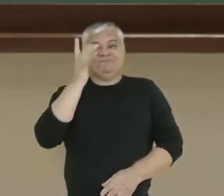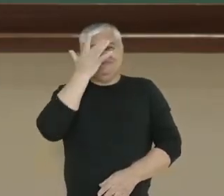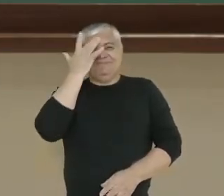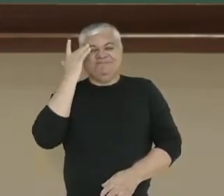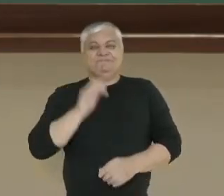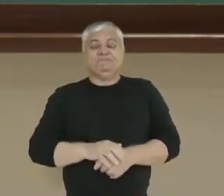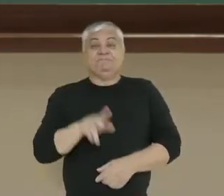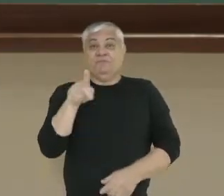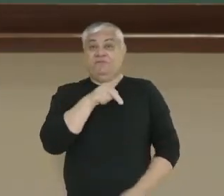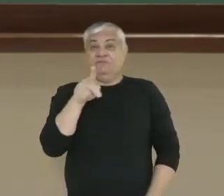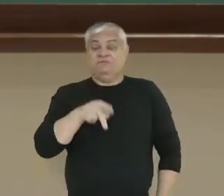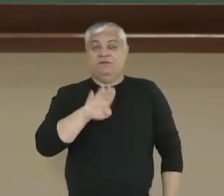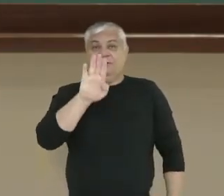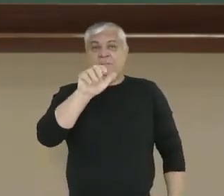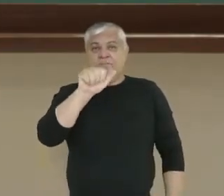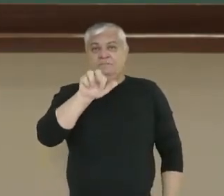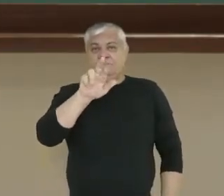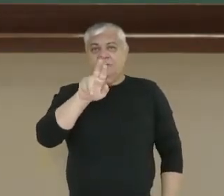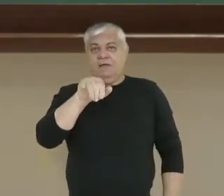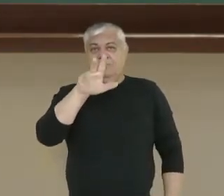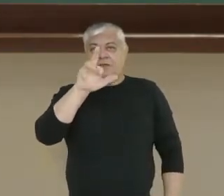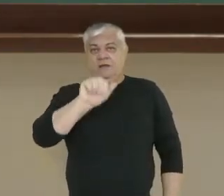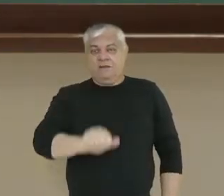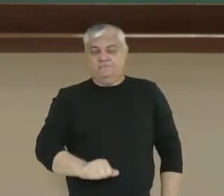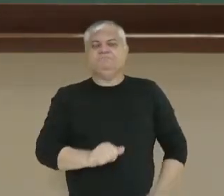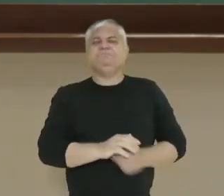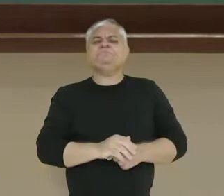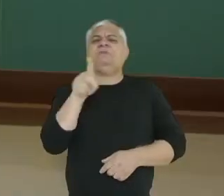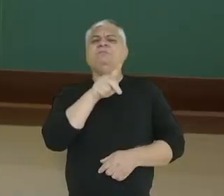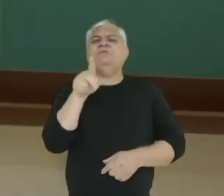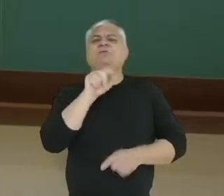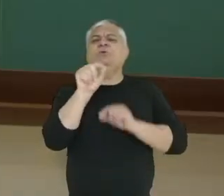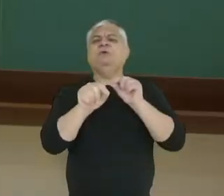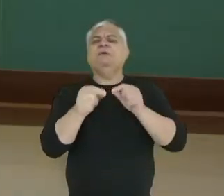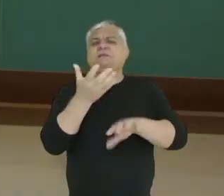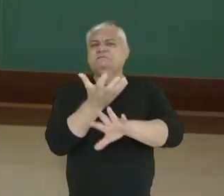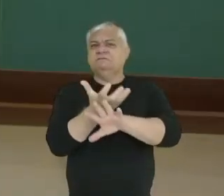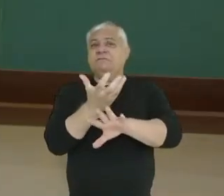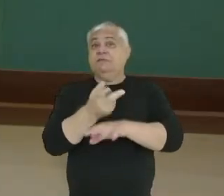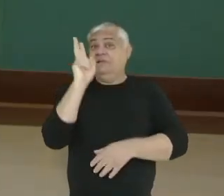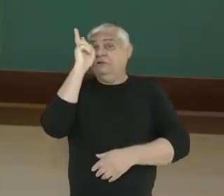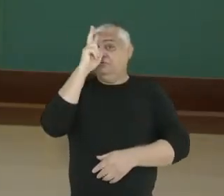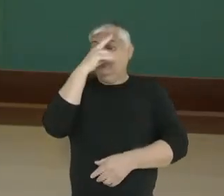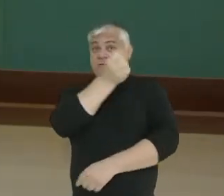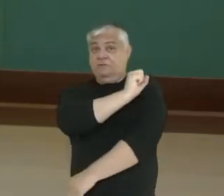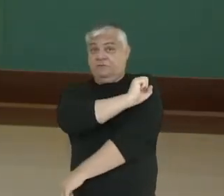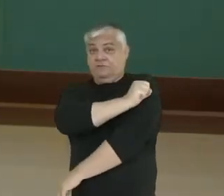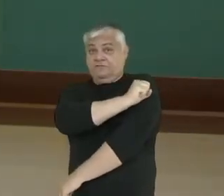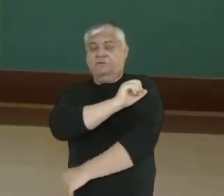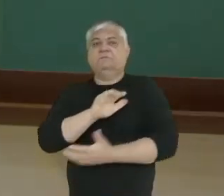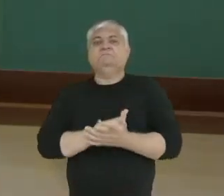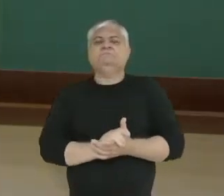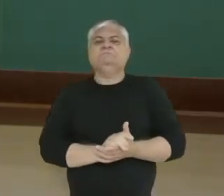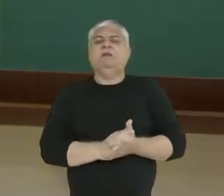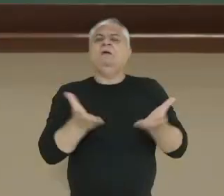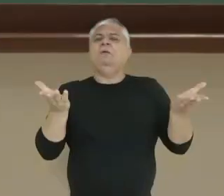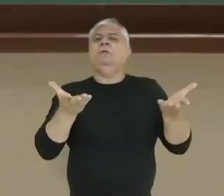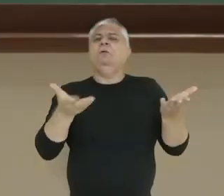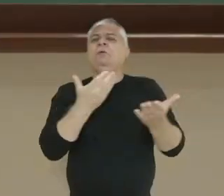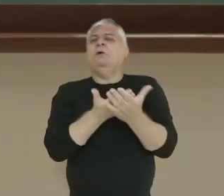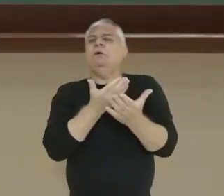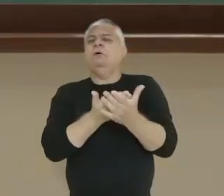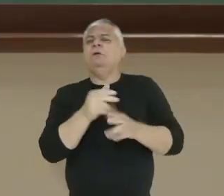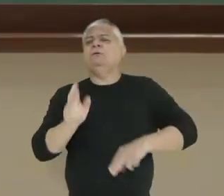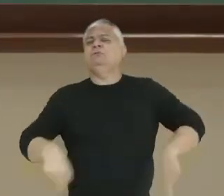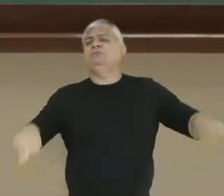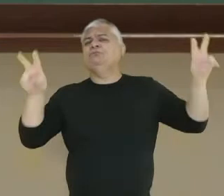pessoal! Eu sou a professora Bárbara Furquim, a professora de você História do 8º ano. E nessa aula a gente